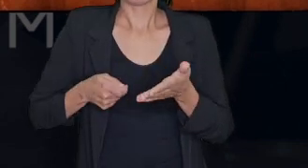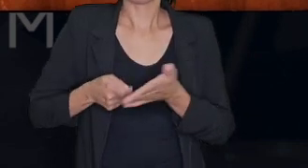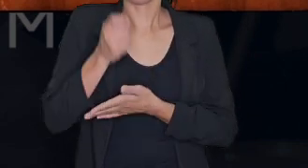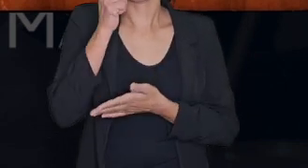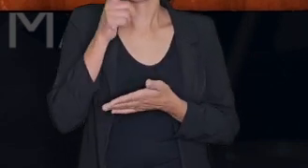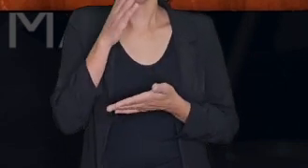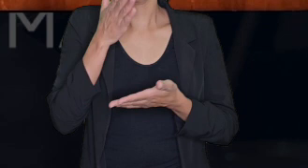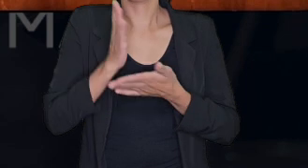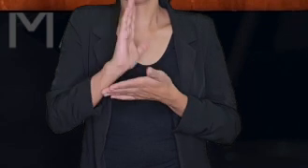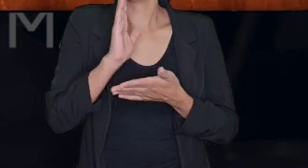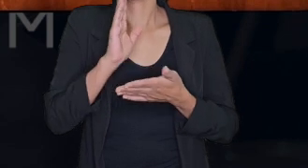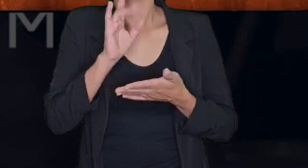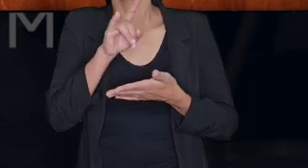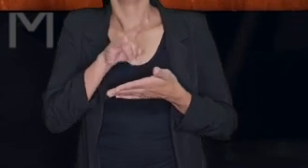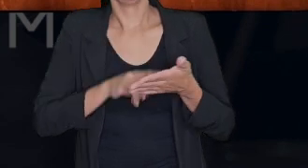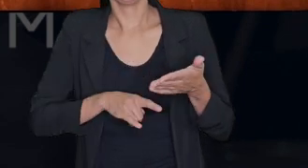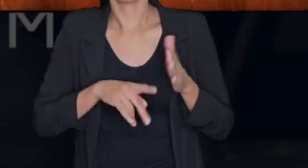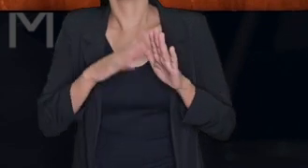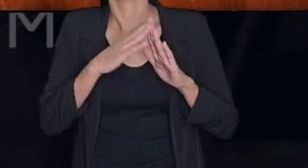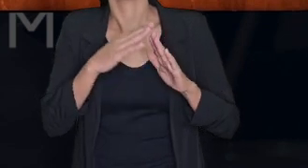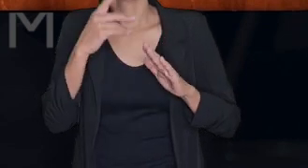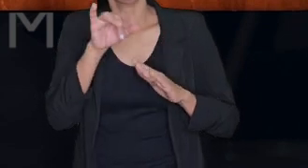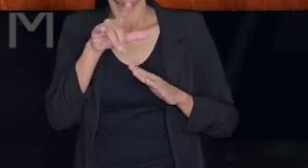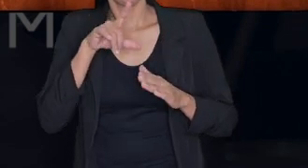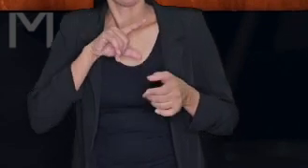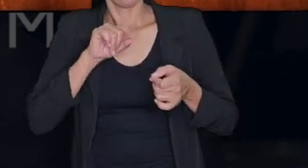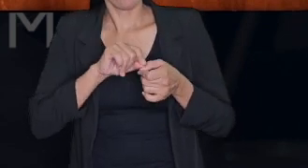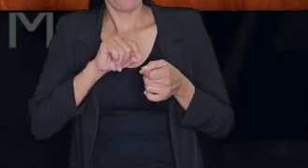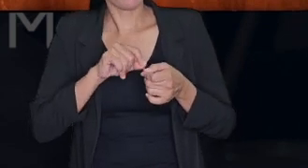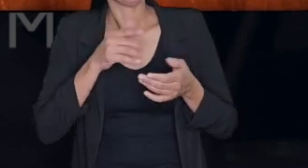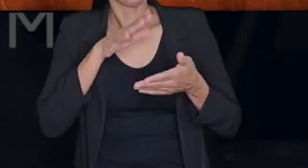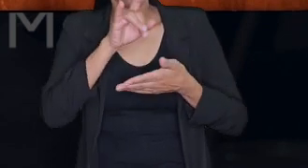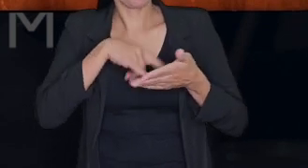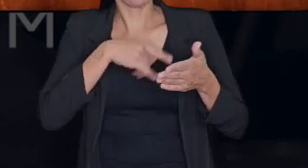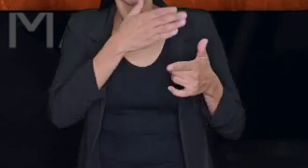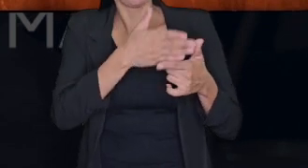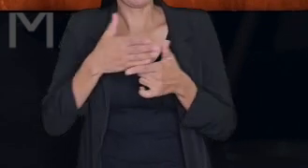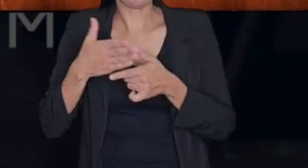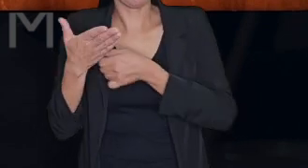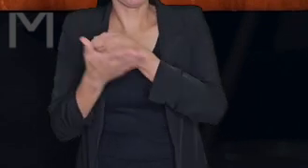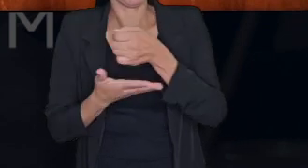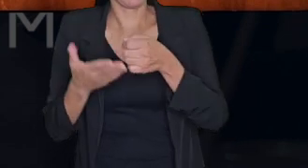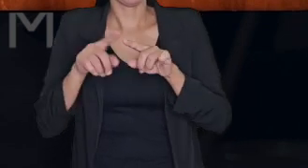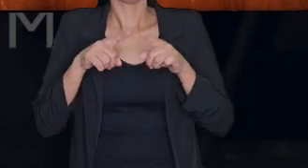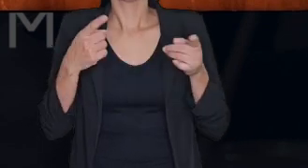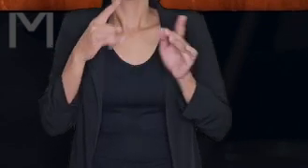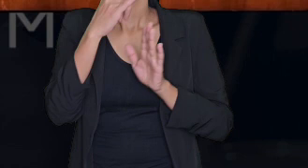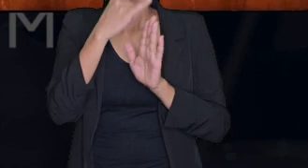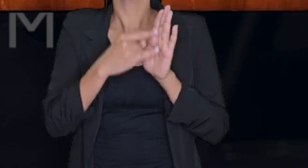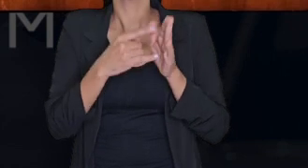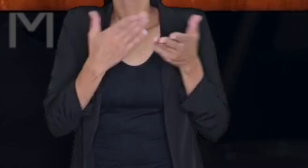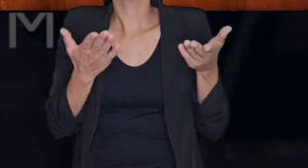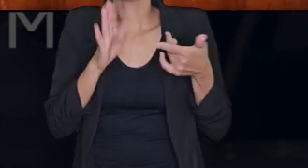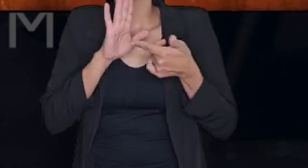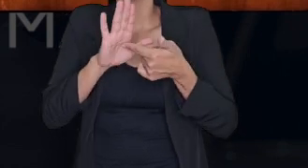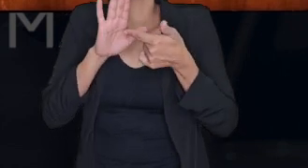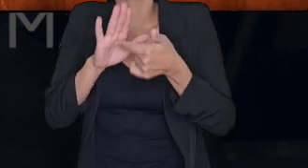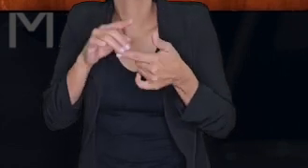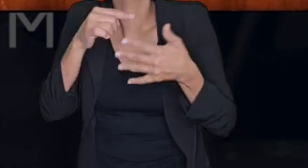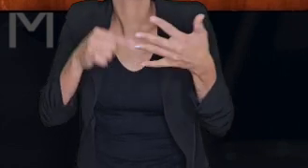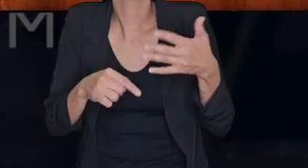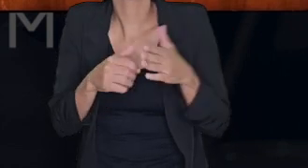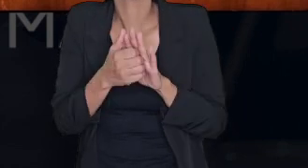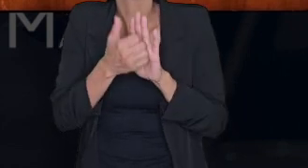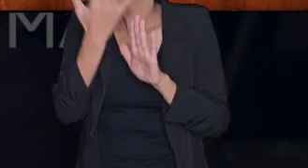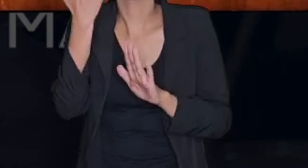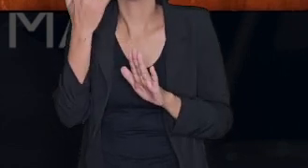recolhimento do tributo incidente deve anteceder a lavratura da escritura. Tudo bem, a gente só faz a escritura de partilha nesses termos. Mas quais